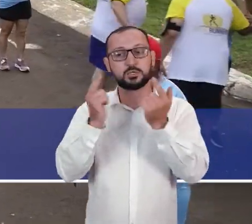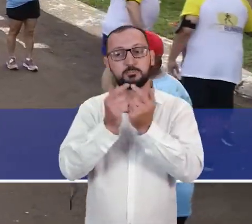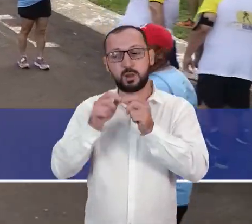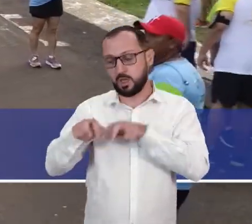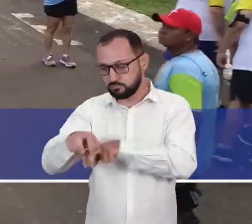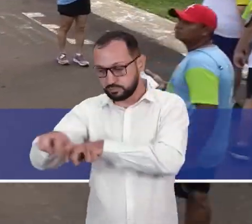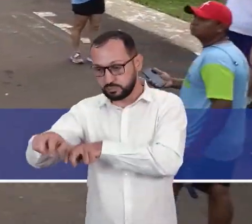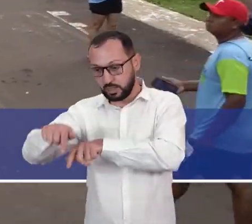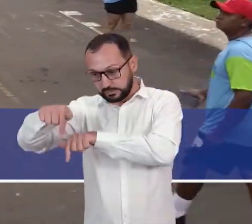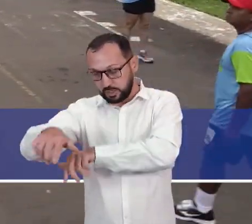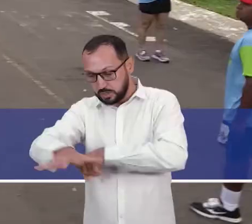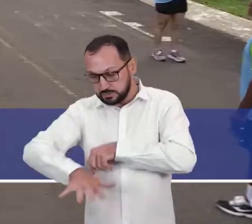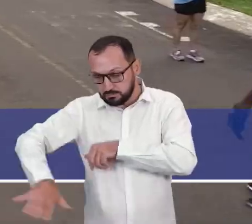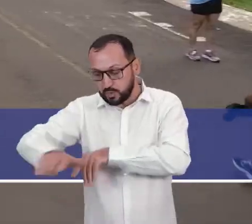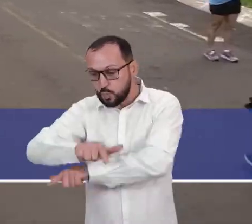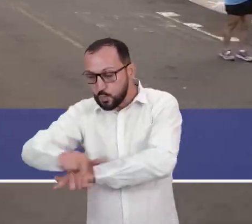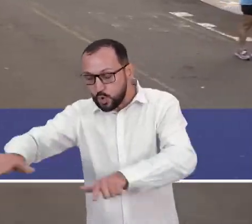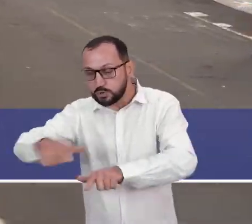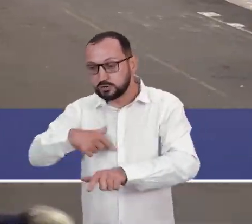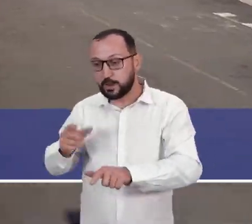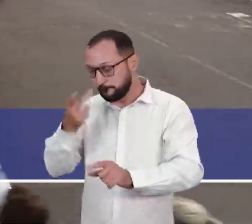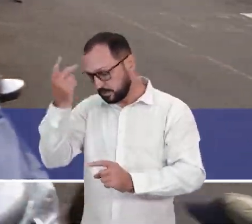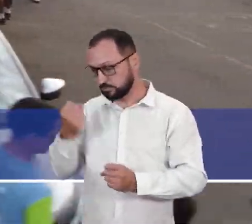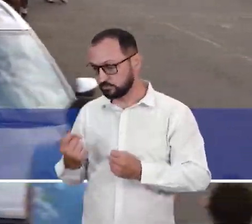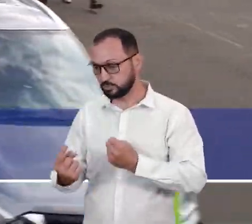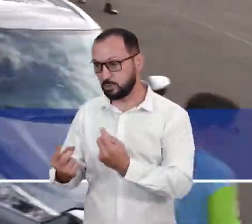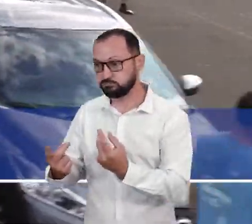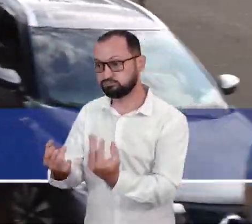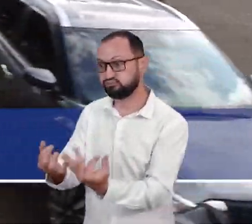Assembleia Legislativa já era um congestionamento de gente.